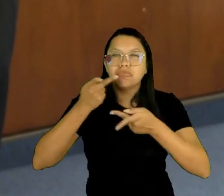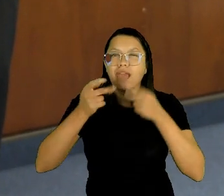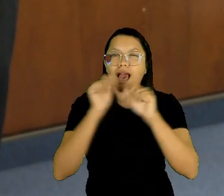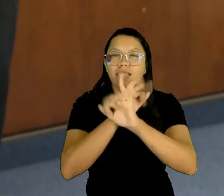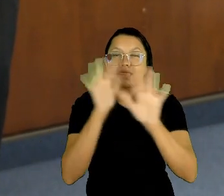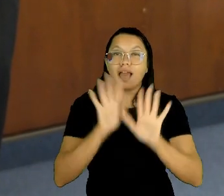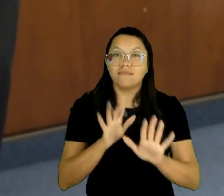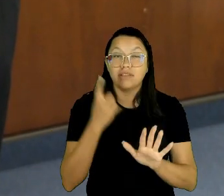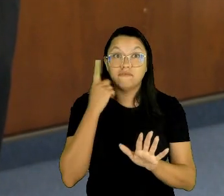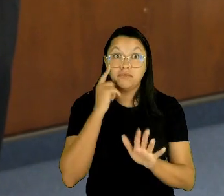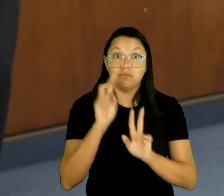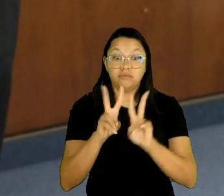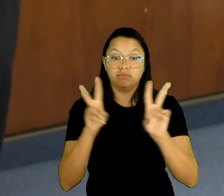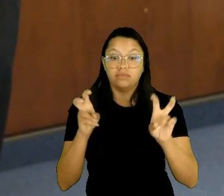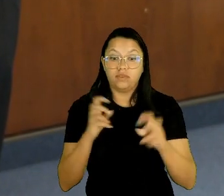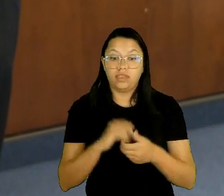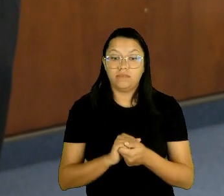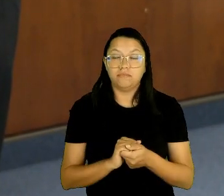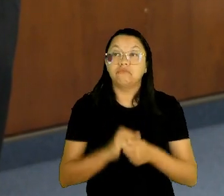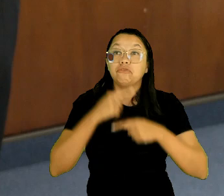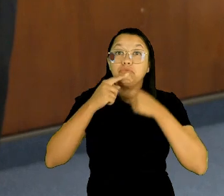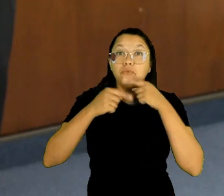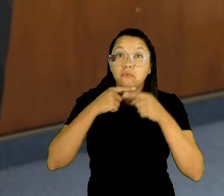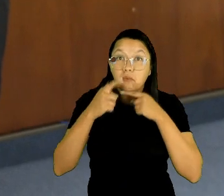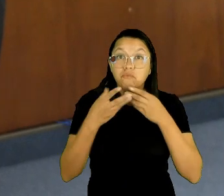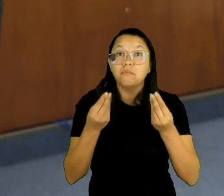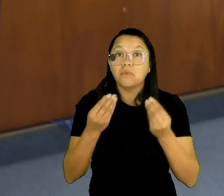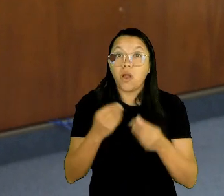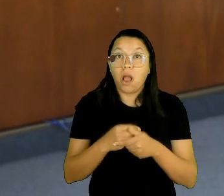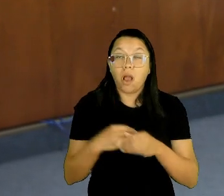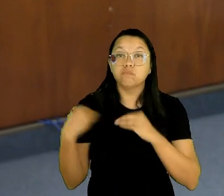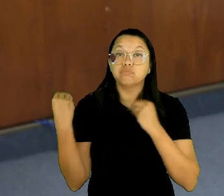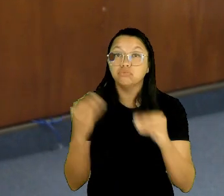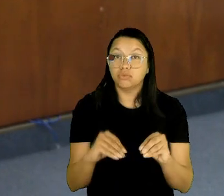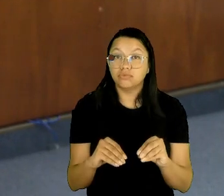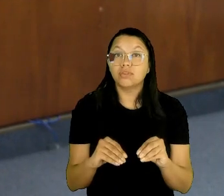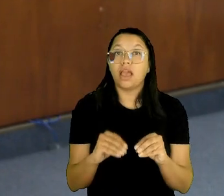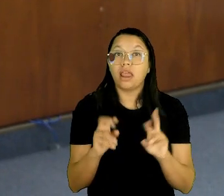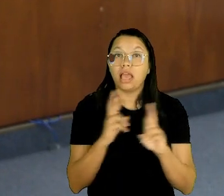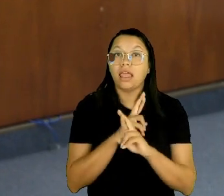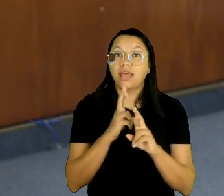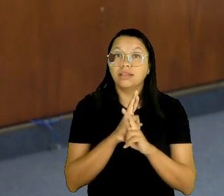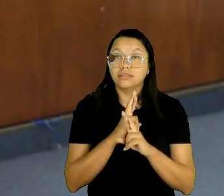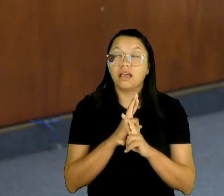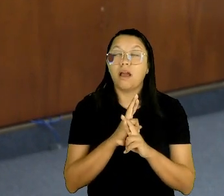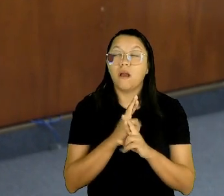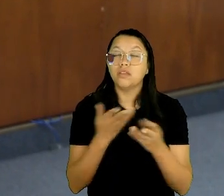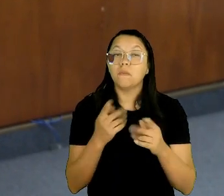muito clara e você vê que o tema levantou muitas dúvidas, te trouxeram, o pessoal